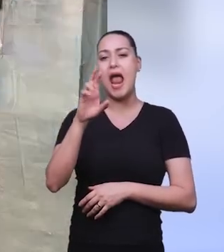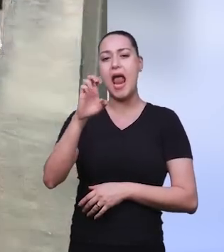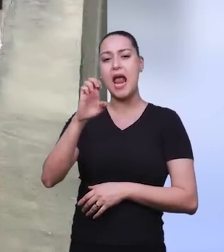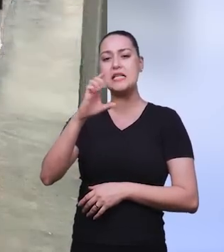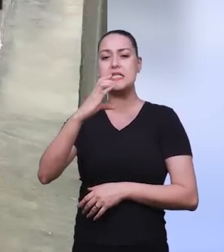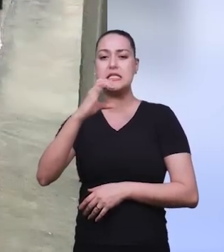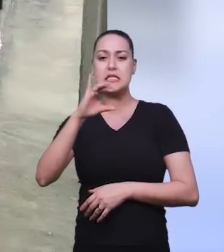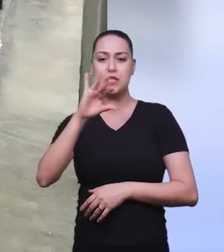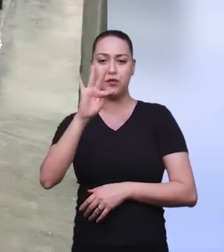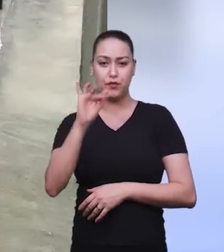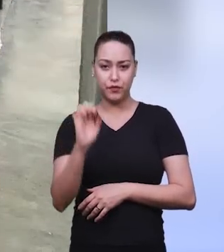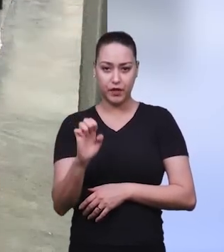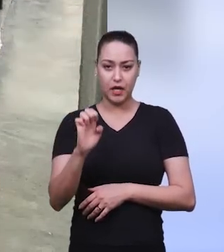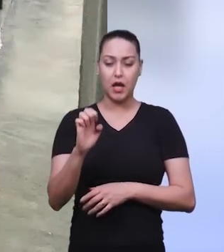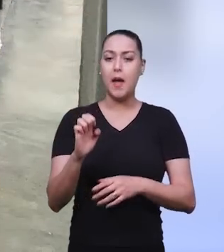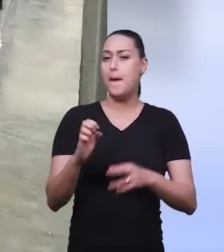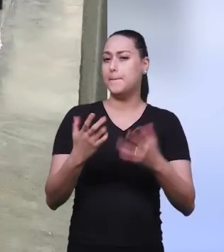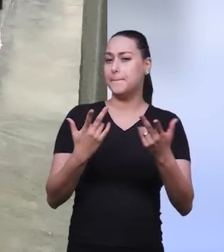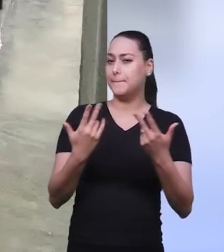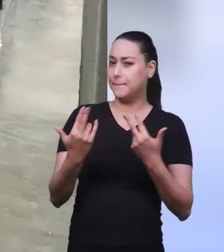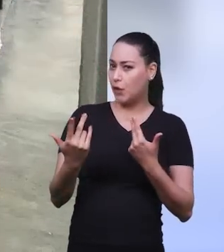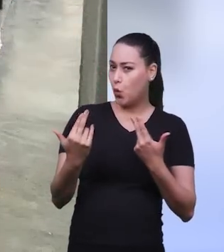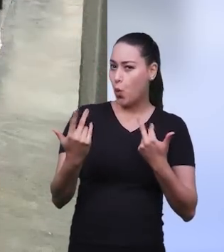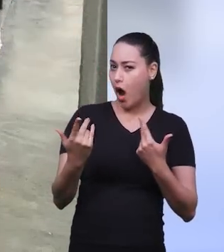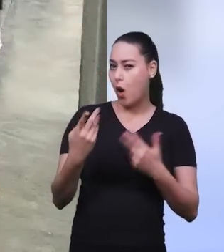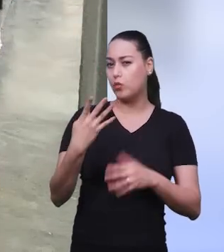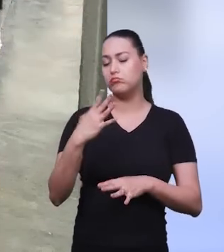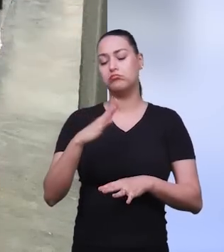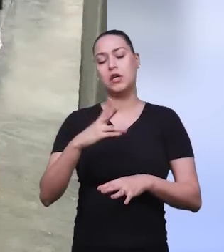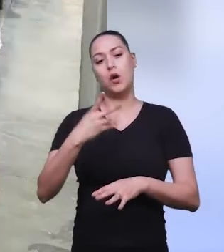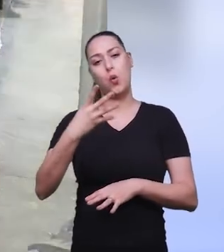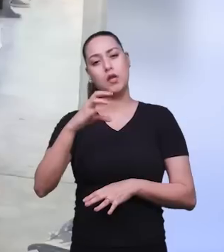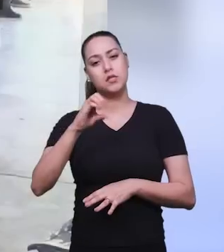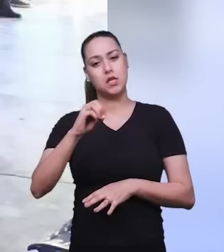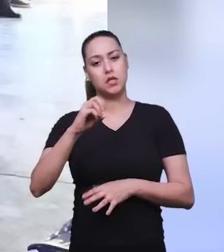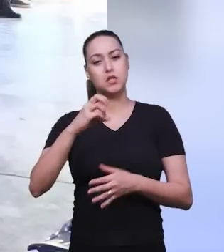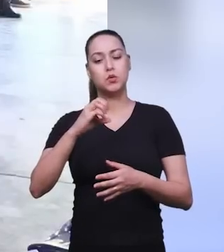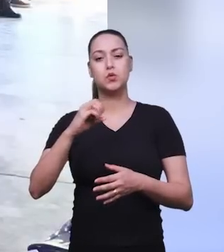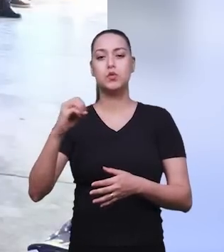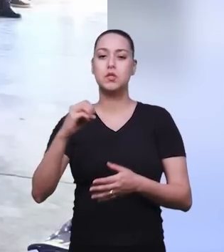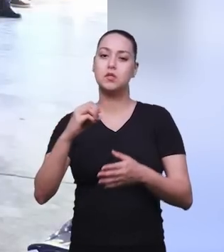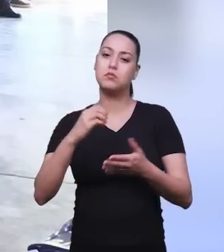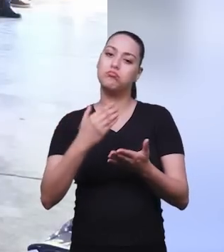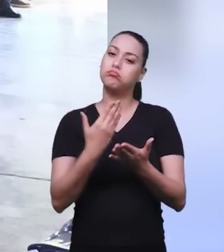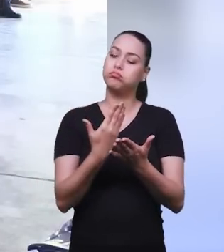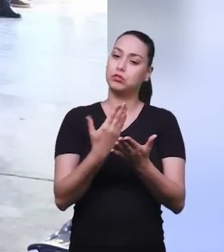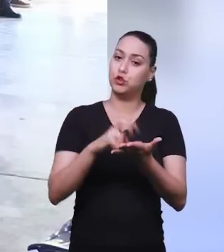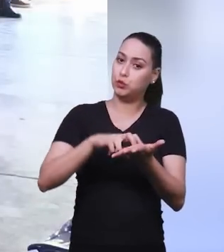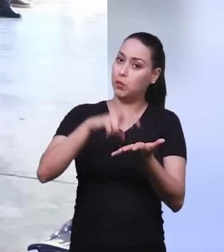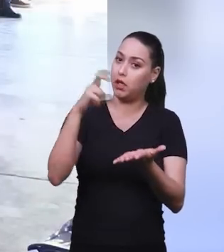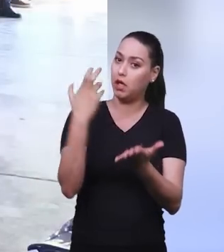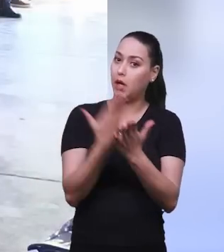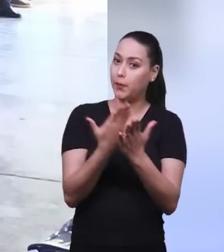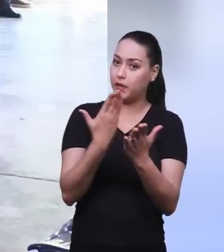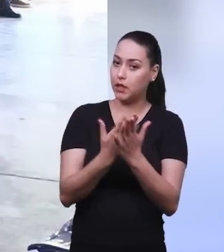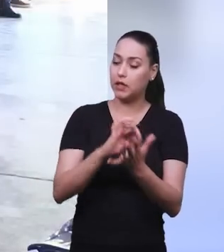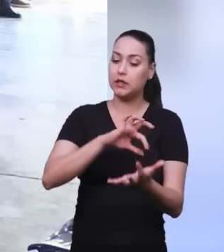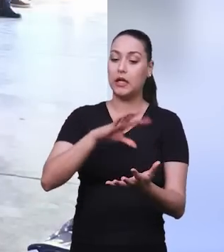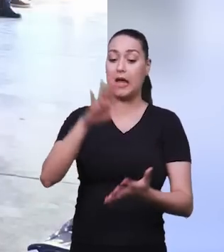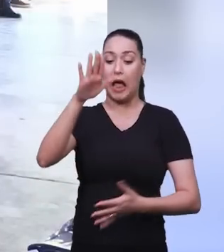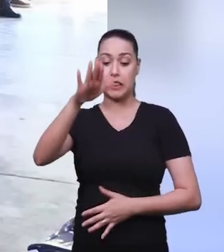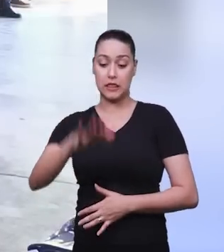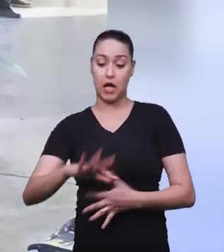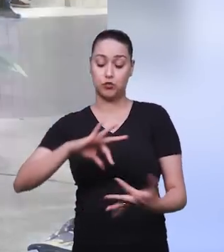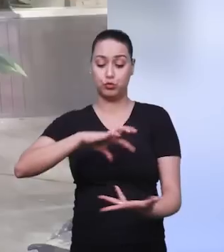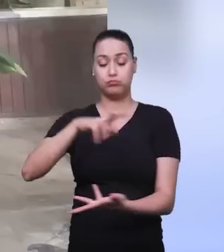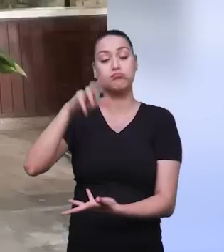Seguindo o formato híbrido, pela manhã, cerca de 400 irmãos assistiram às aulas presenciais e à tarde receberam o ensino pela